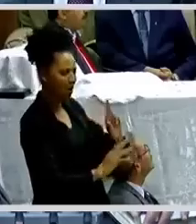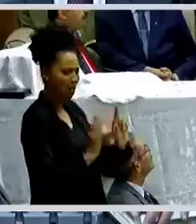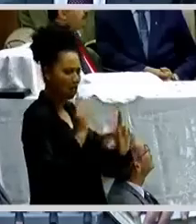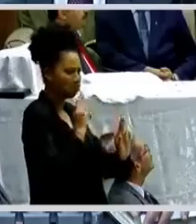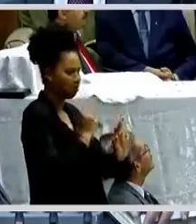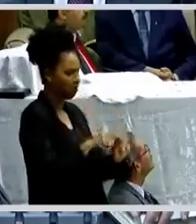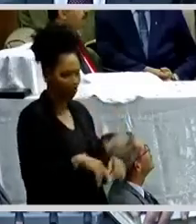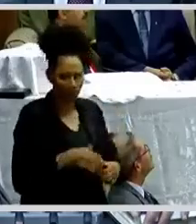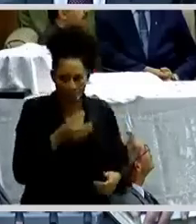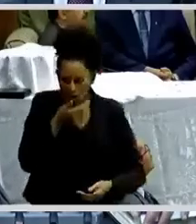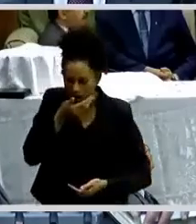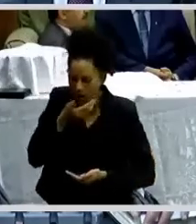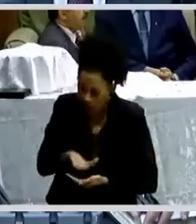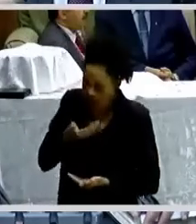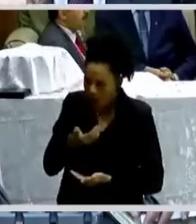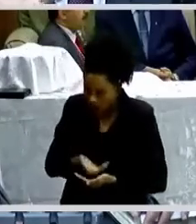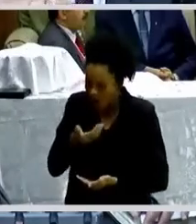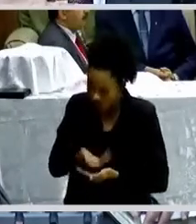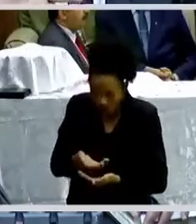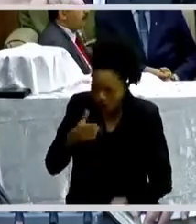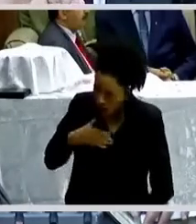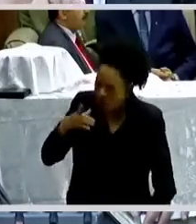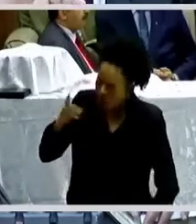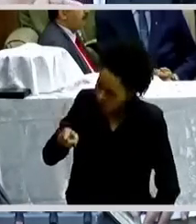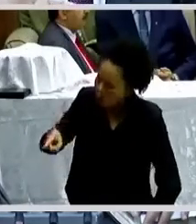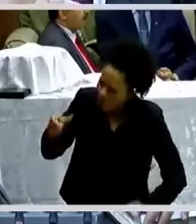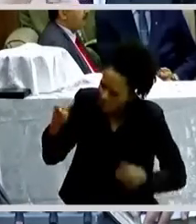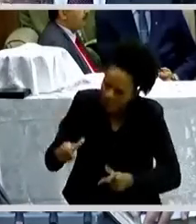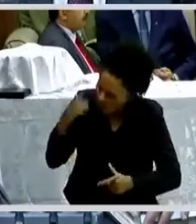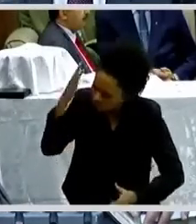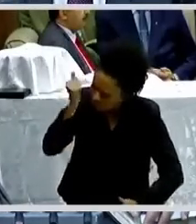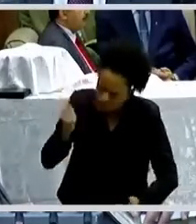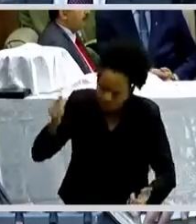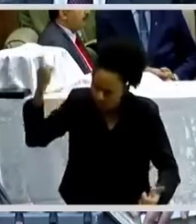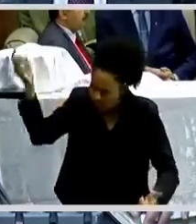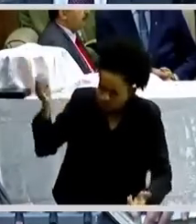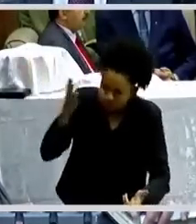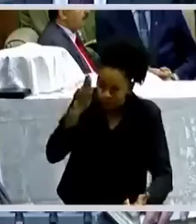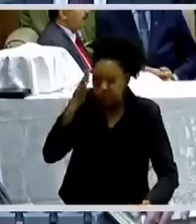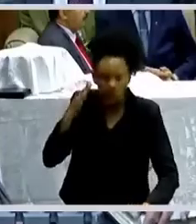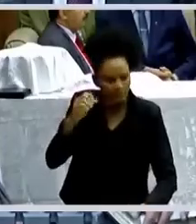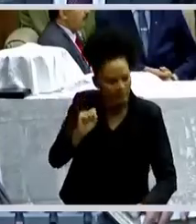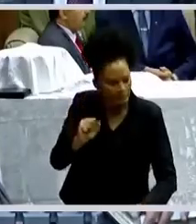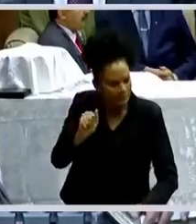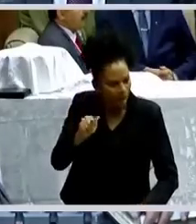queixos deles caíam e eles diziam: meu Deus, de onde vem tanta sabedoria?